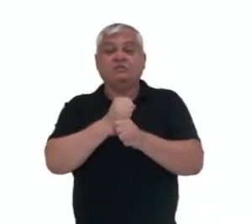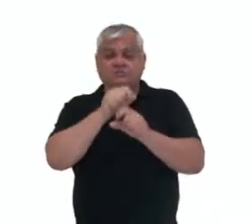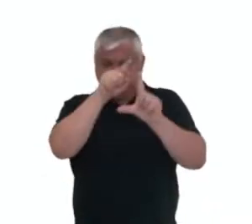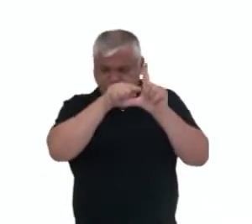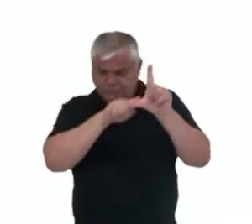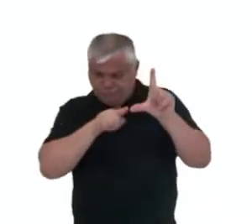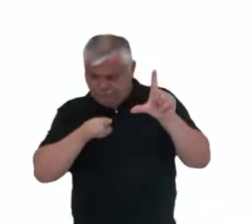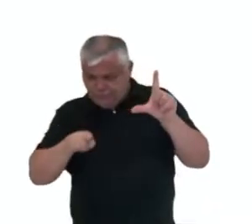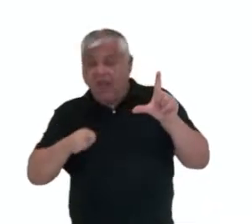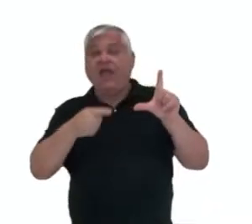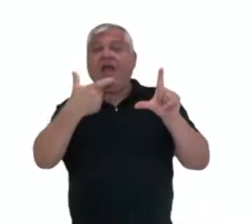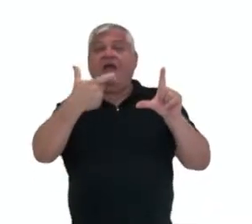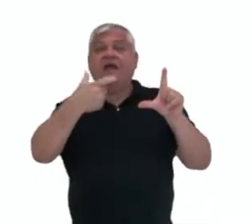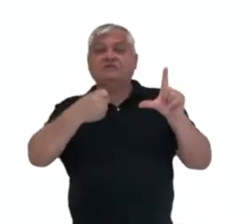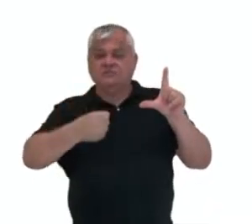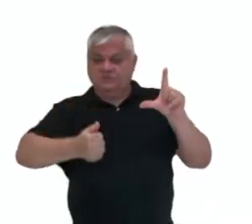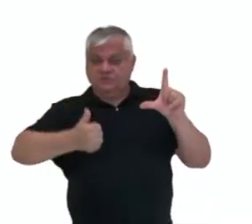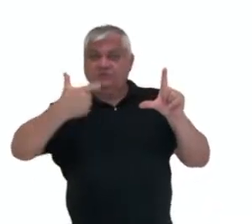gente observar aqui, ó,